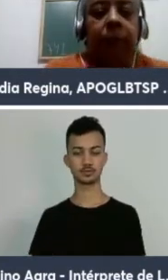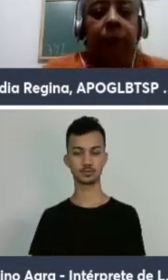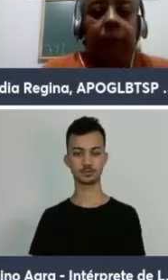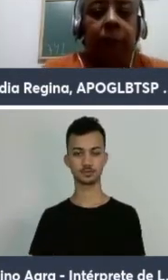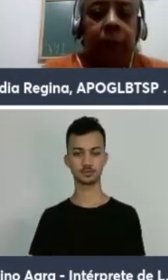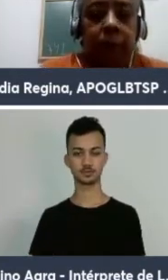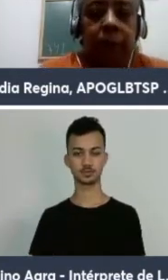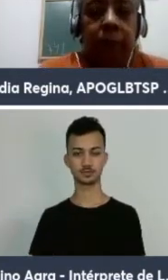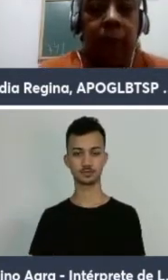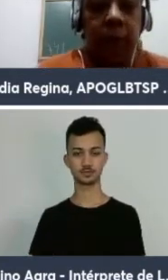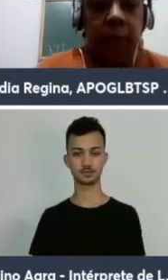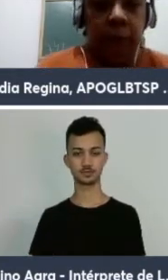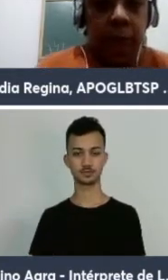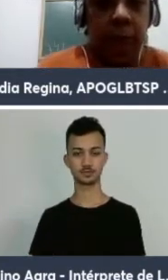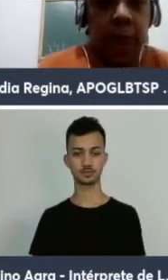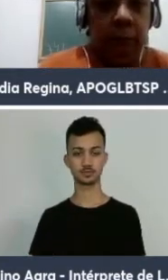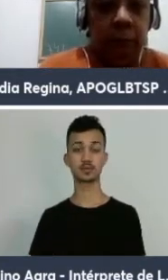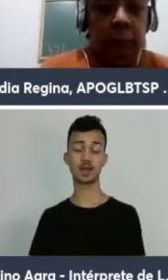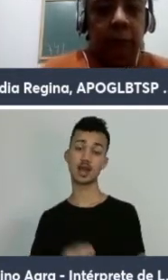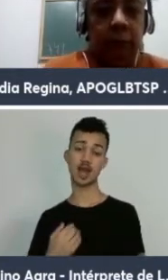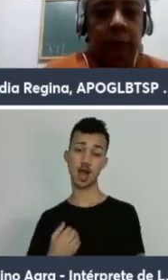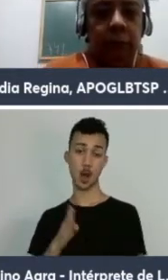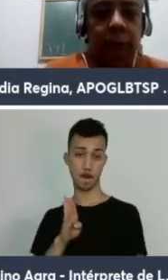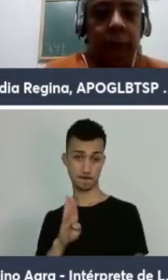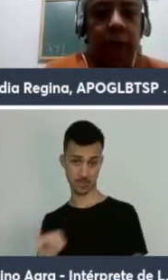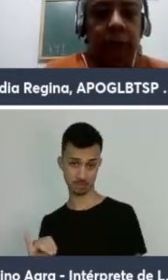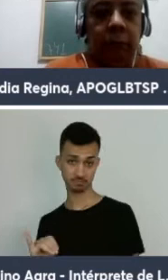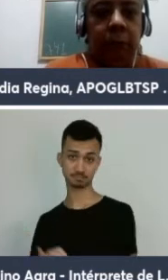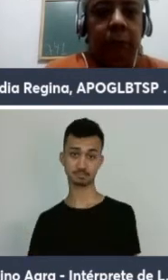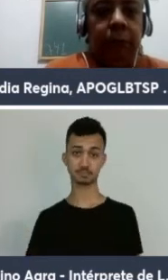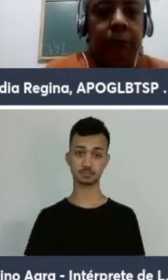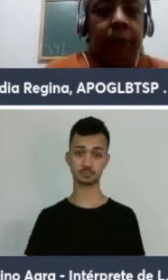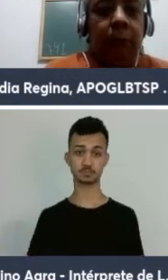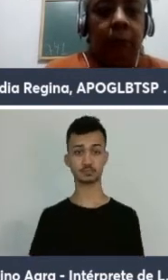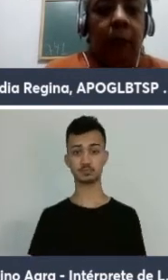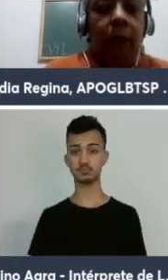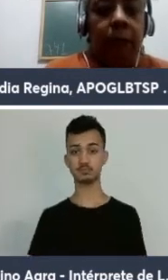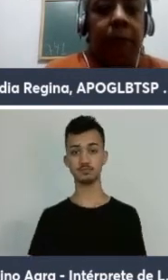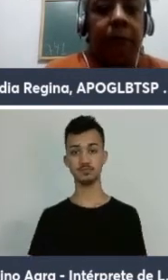Sou bissexual e